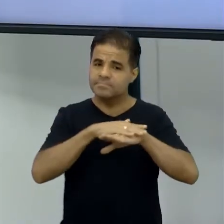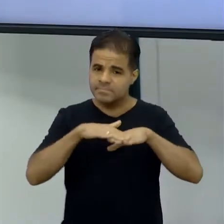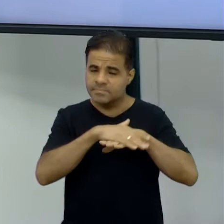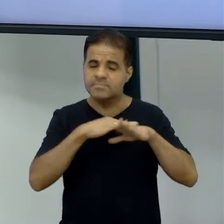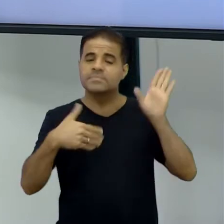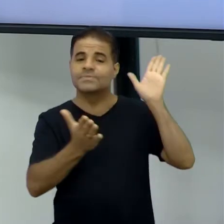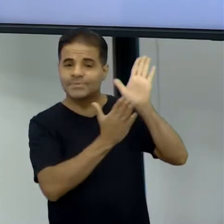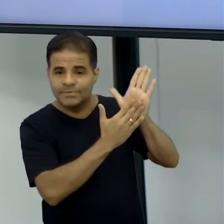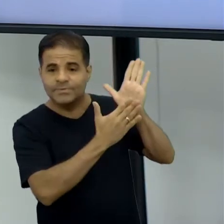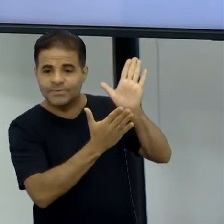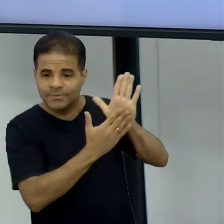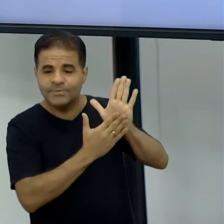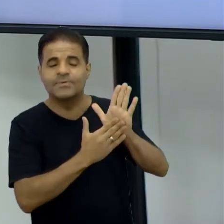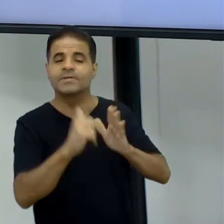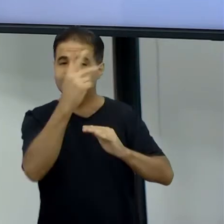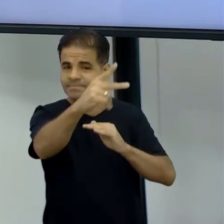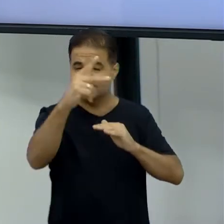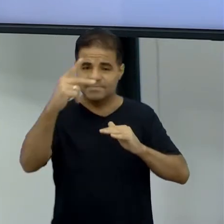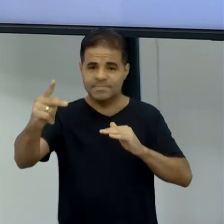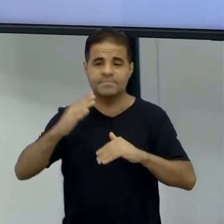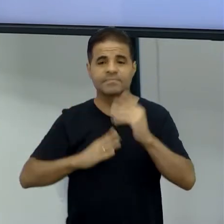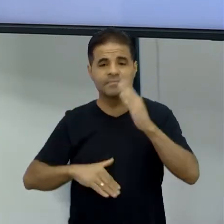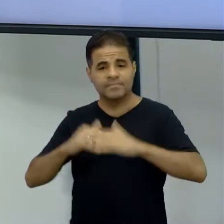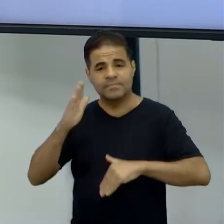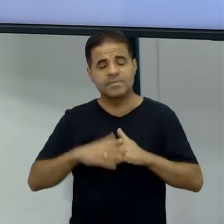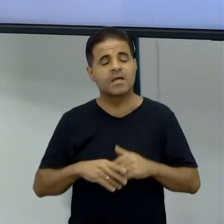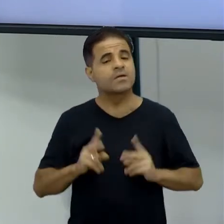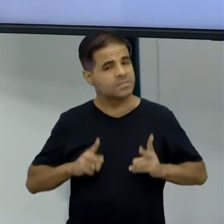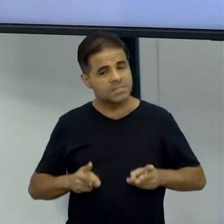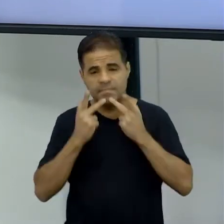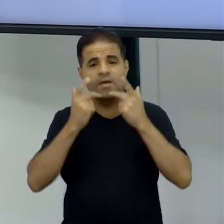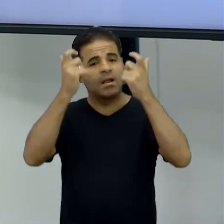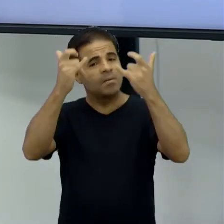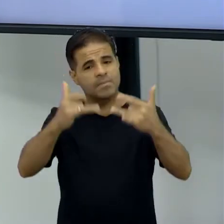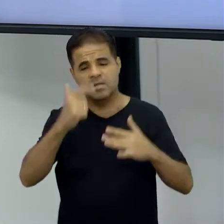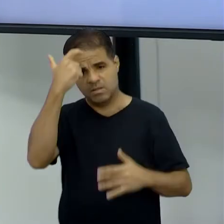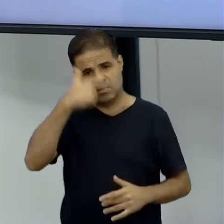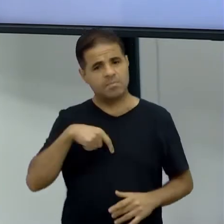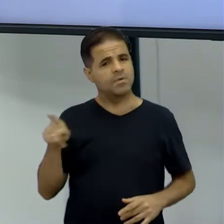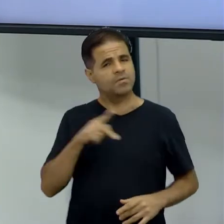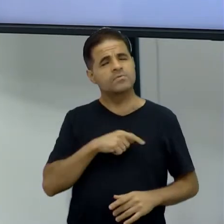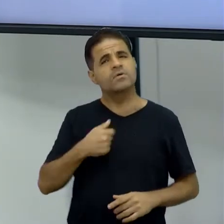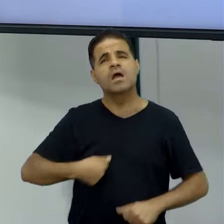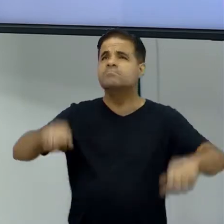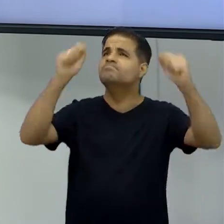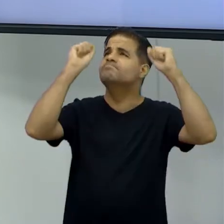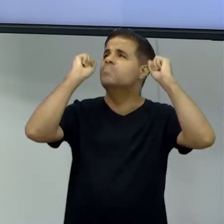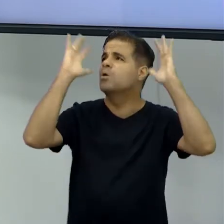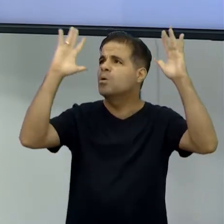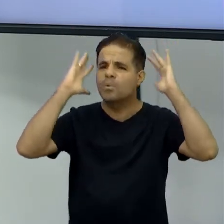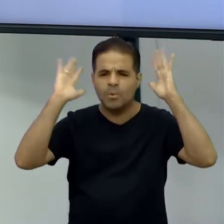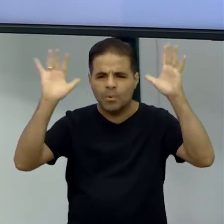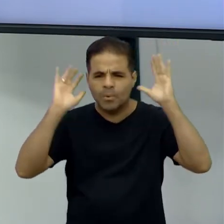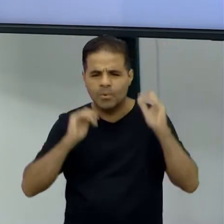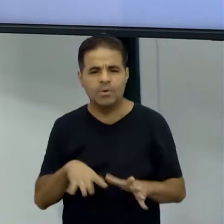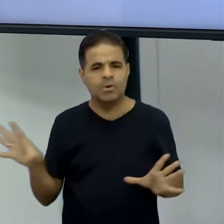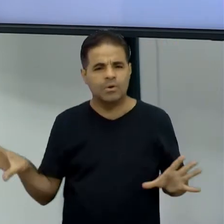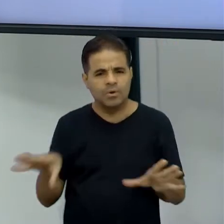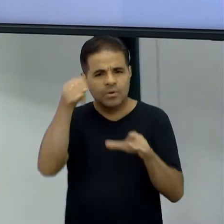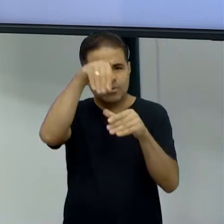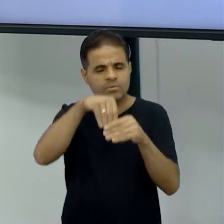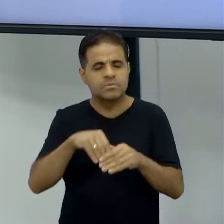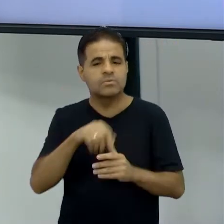também para os estudantes fazerem lá entre eles, né? E aí eu sempre digo, eu sempre fui uma professora assim que eu pensava, eu preciso incluir o meu aluno